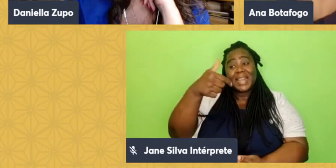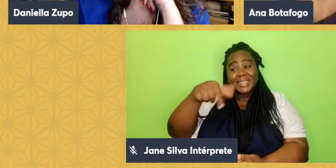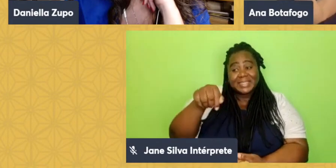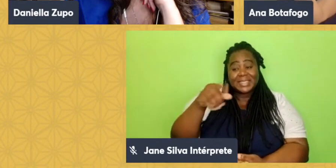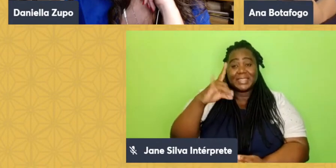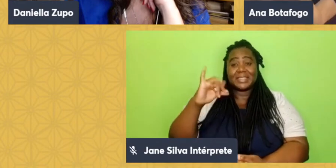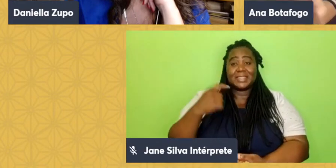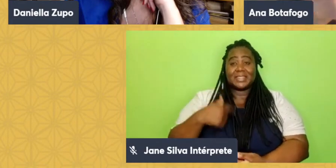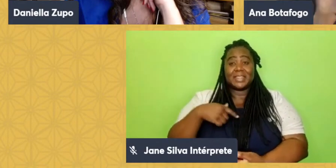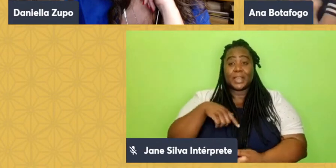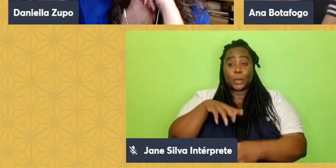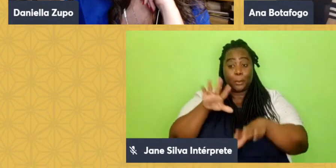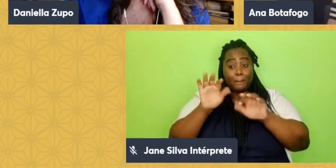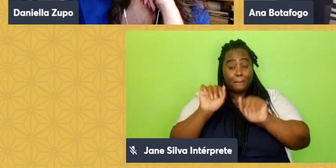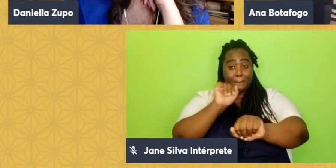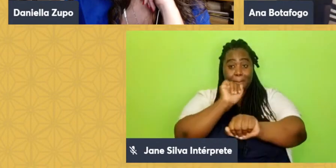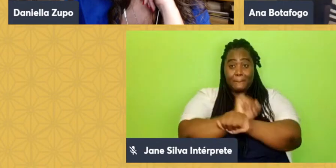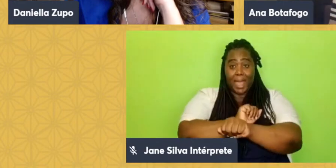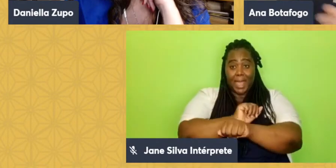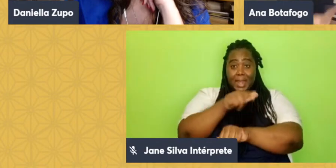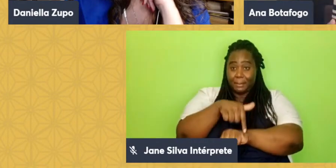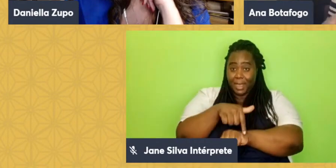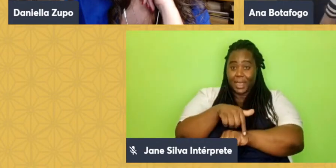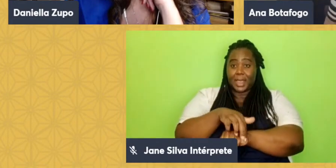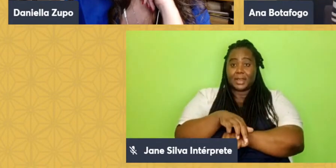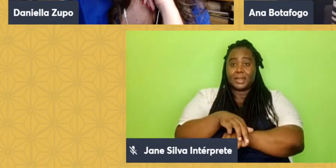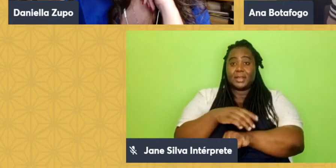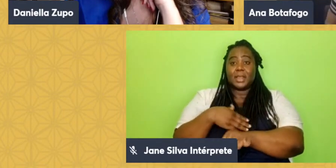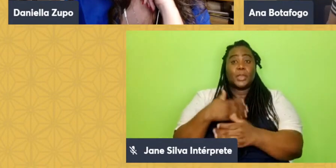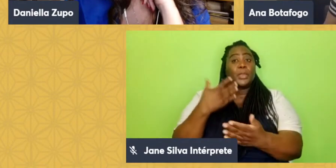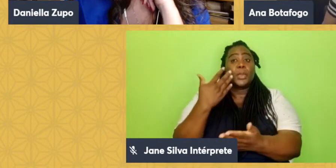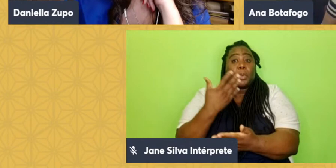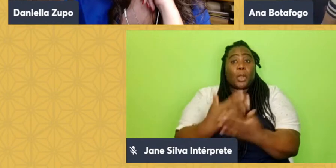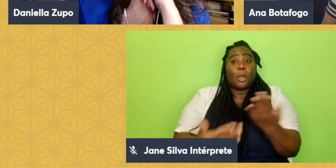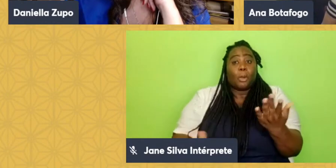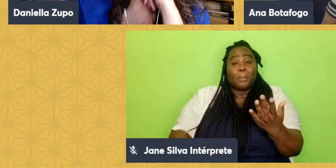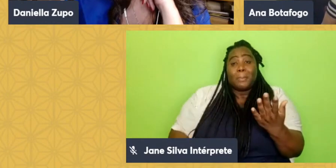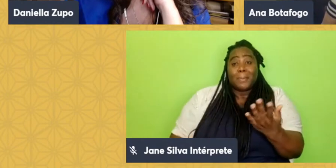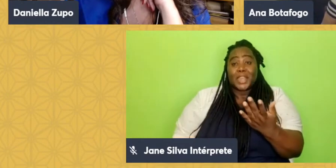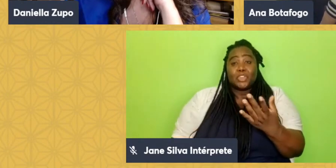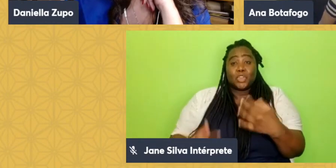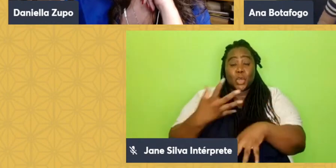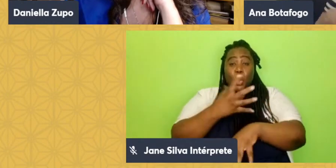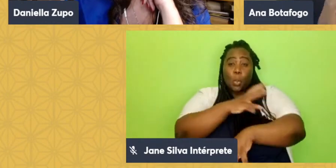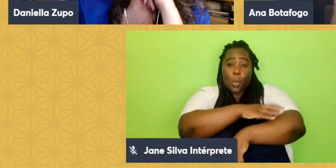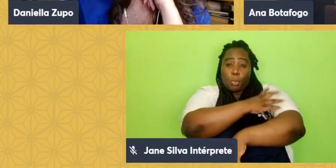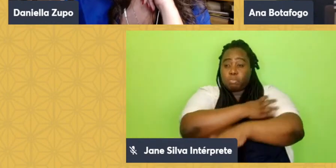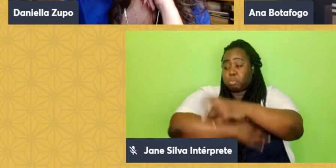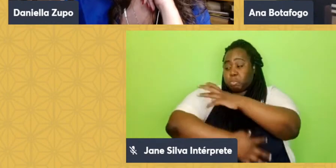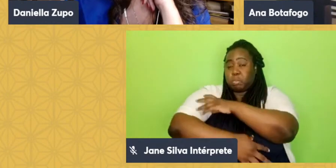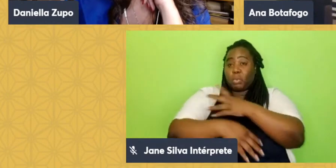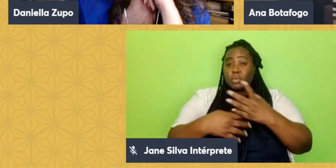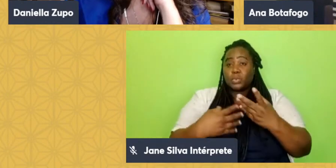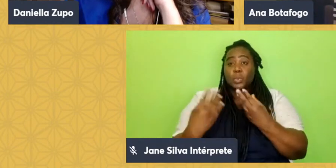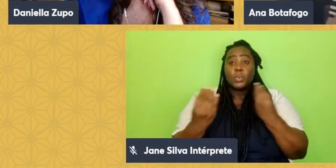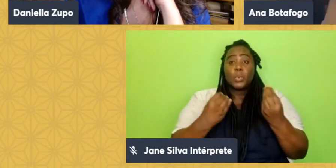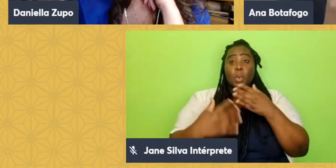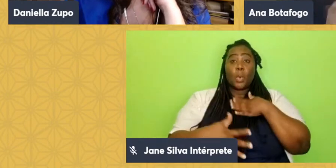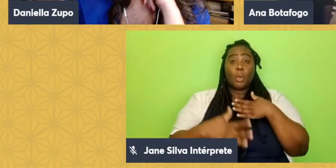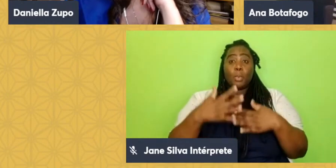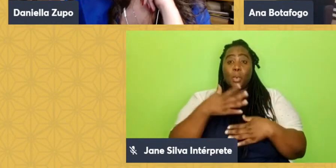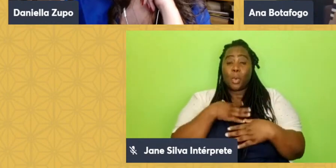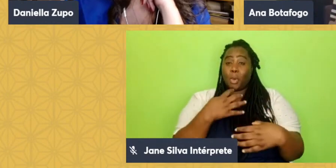fiquei com a perna absolutamente parada eu perdi totalmente a musculatura dessa perna Olha como o quê em